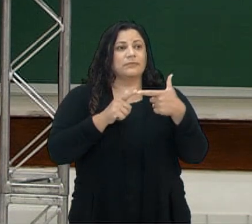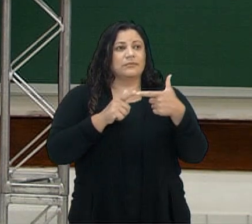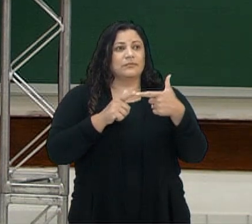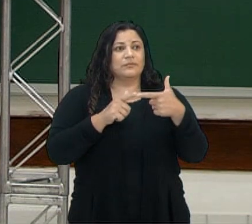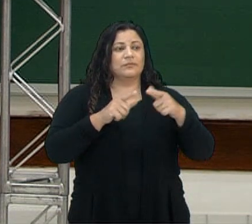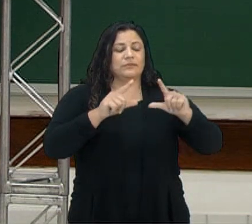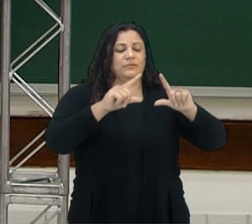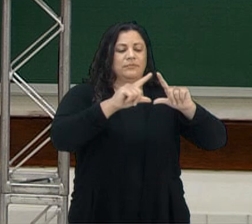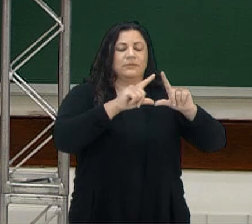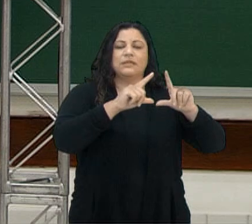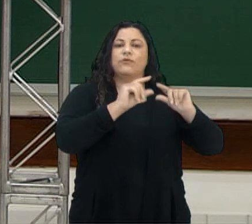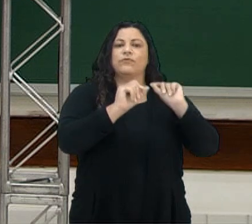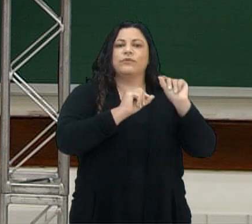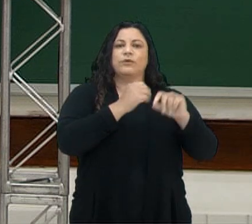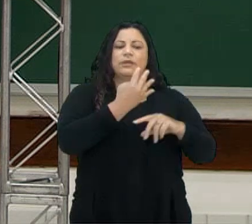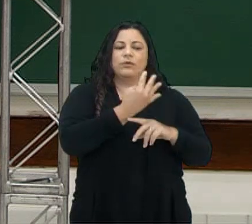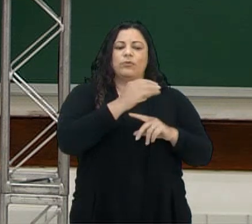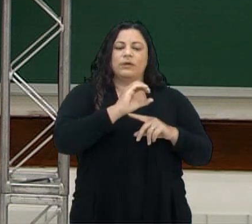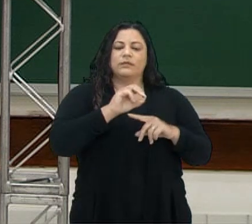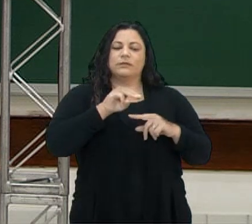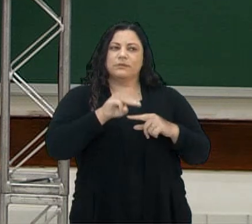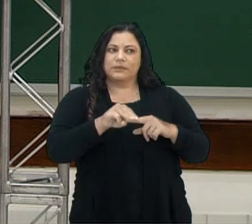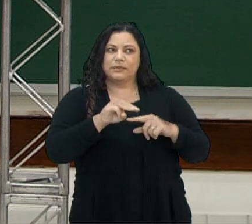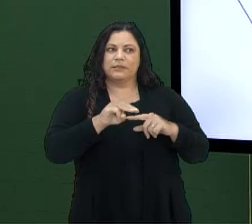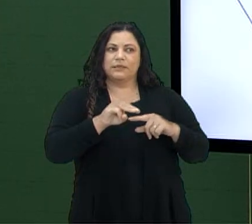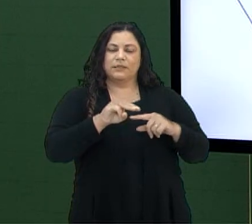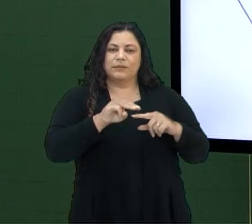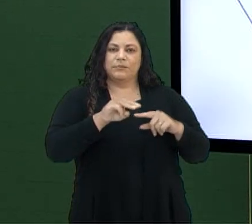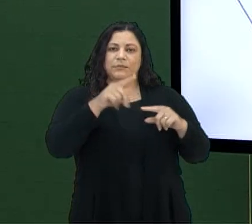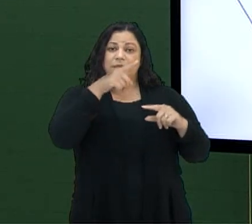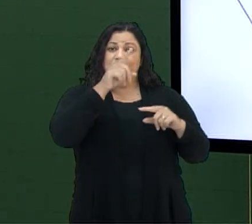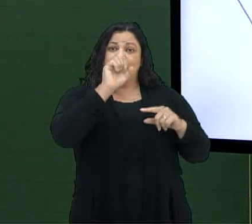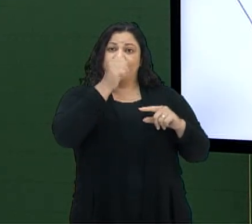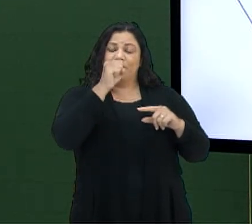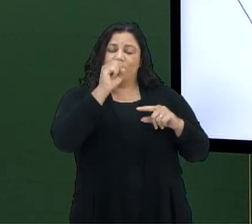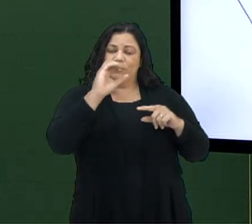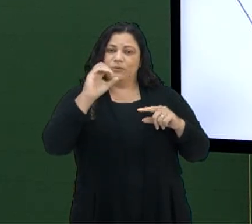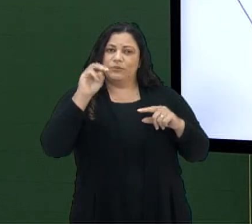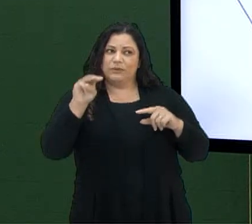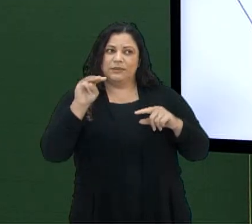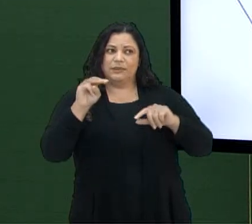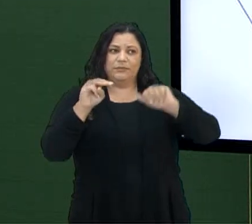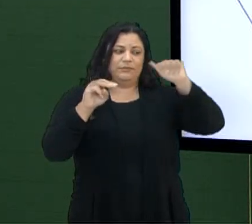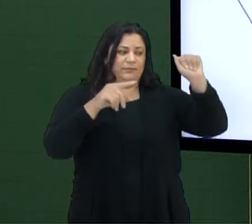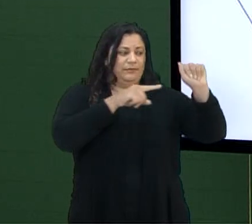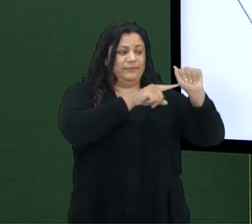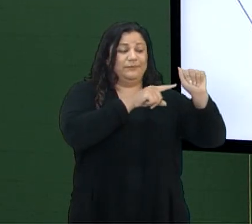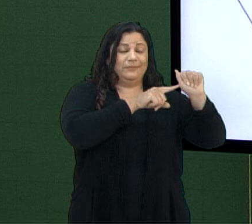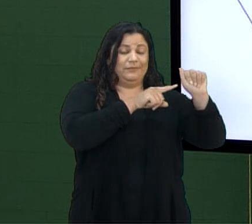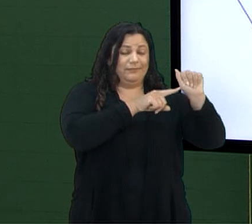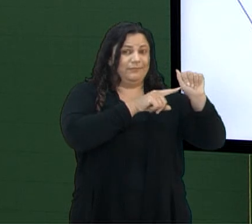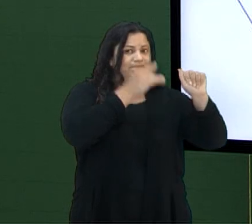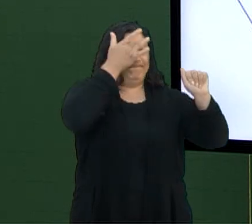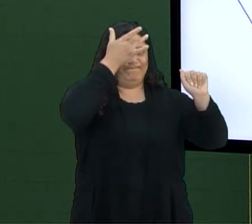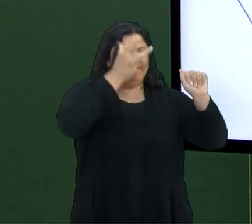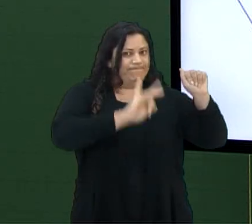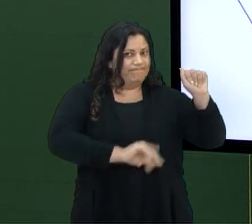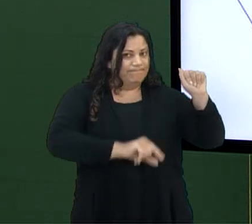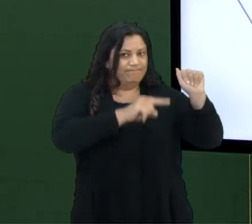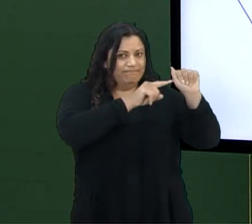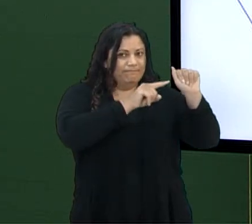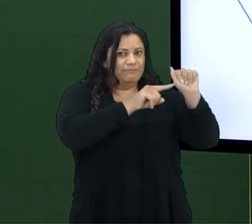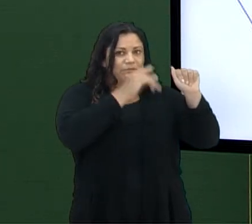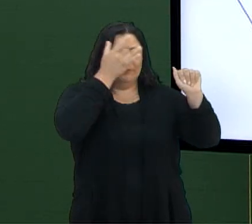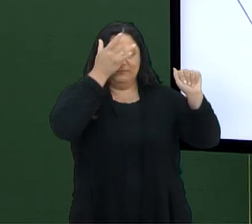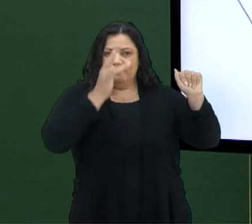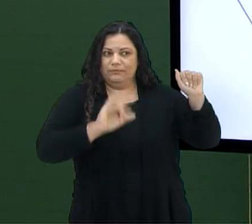lado aqui fica 4 centímetros, esse lado aqui fica 8 centímetros e esse lado é o apótema que eu não sei quanto vale, tá? Mas